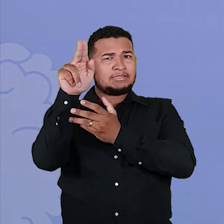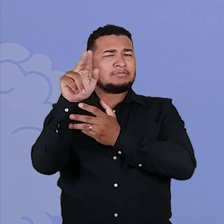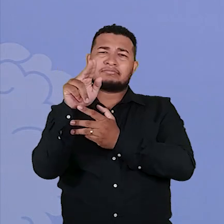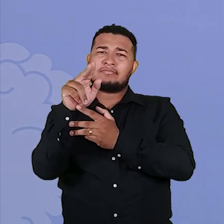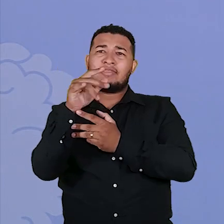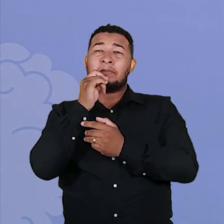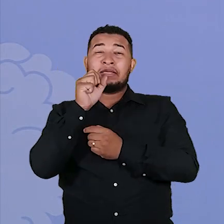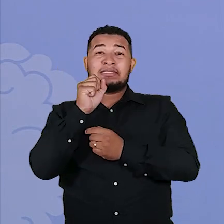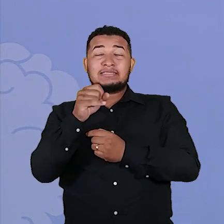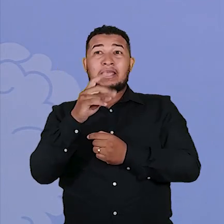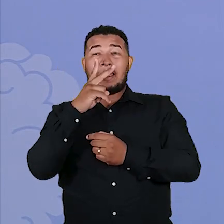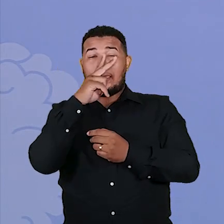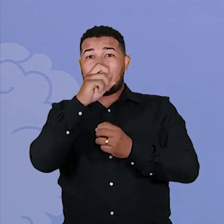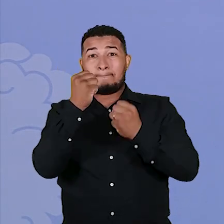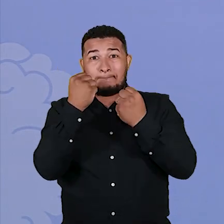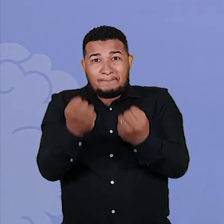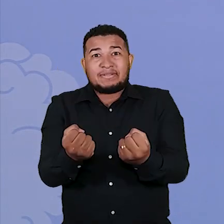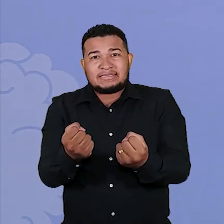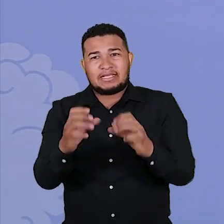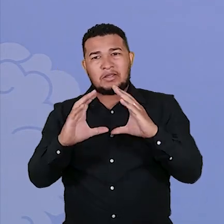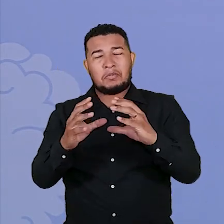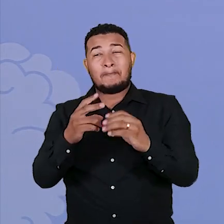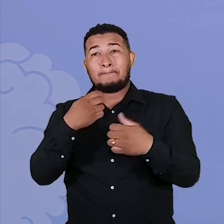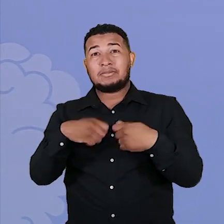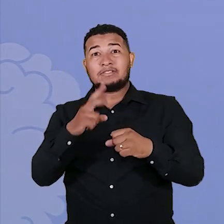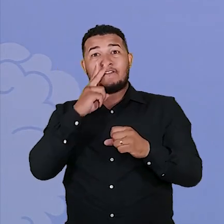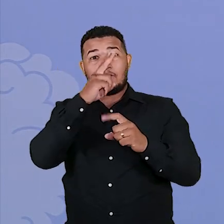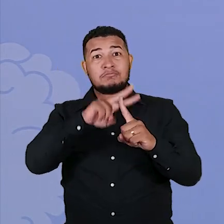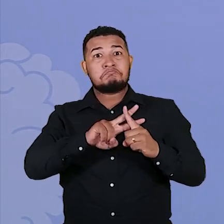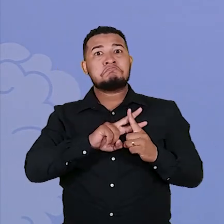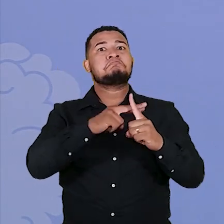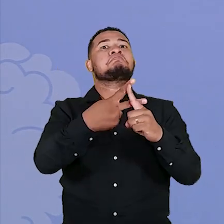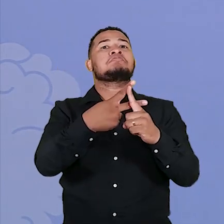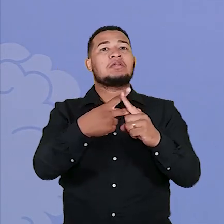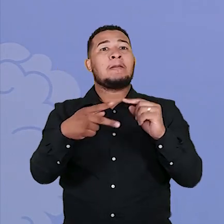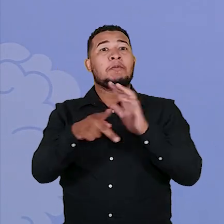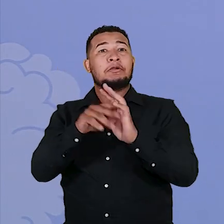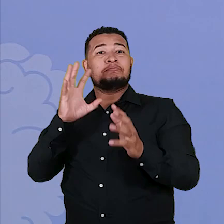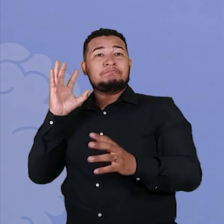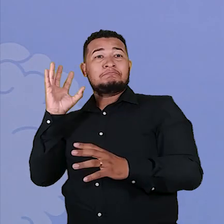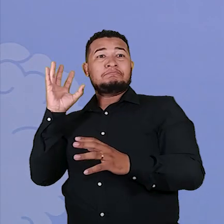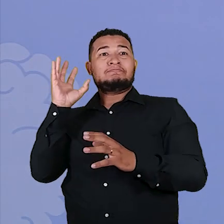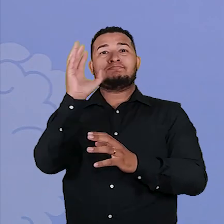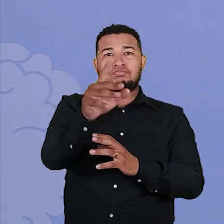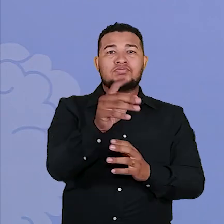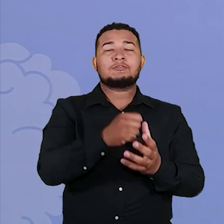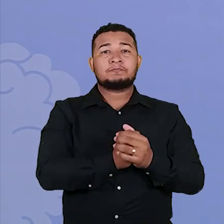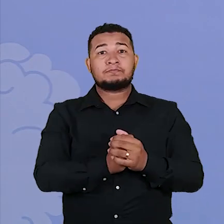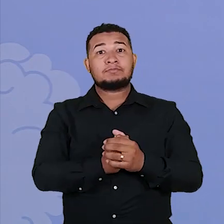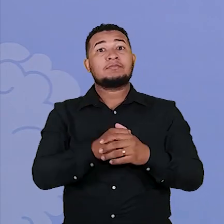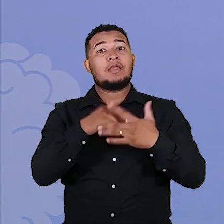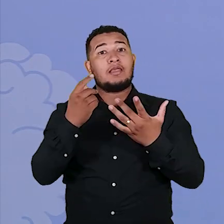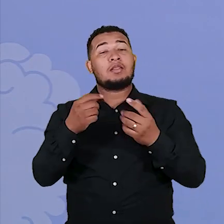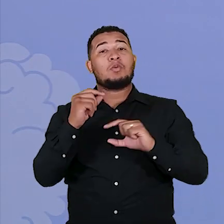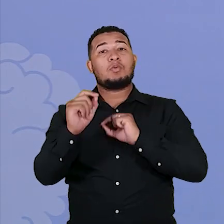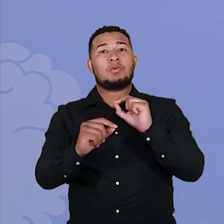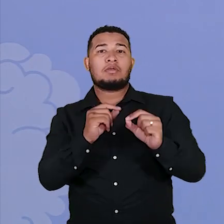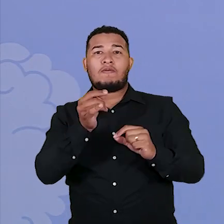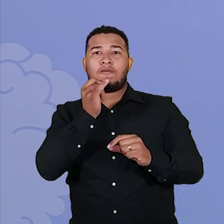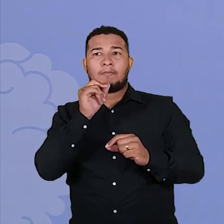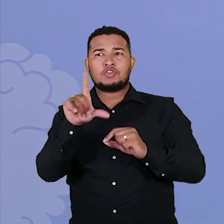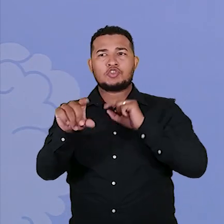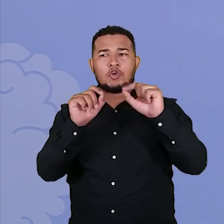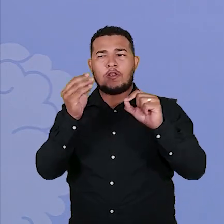pegar uma mala pesada você vai ter que exercer uma força maior para conseguir mais adoração e acertar o coleguinha do time adversário então